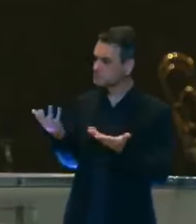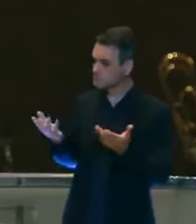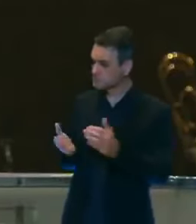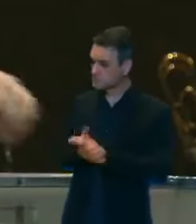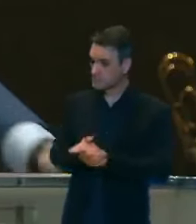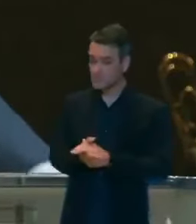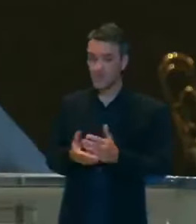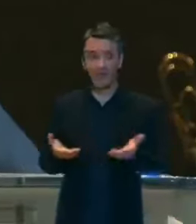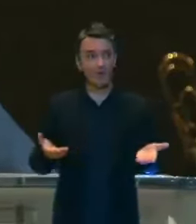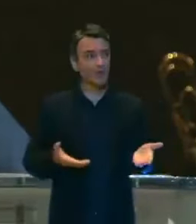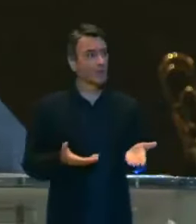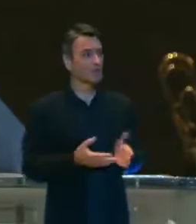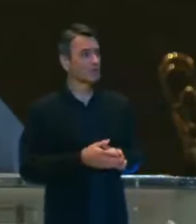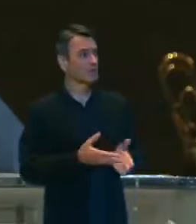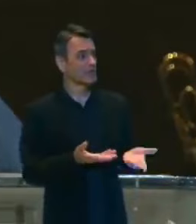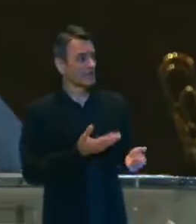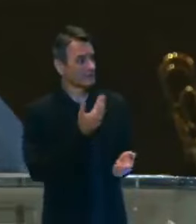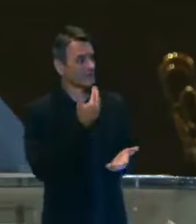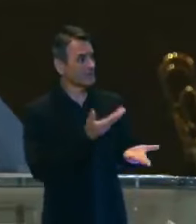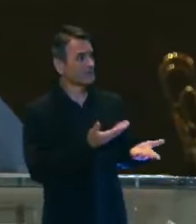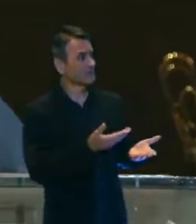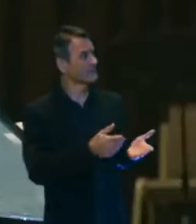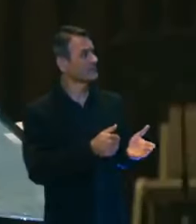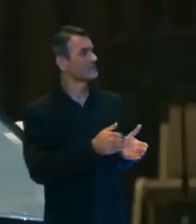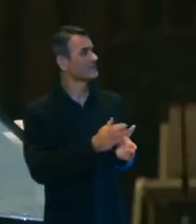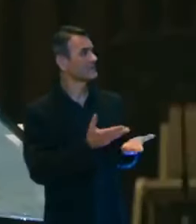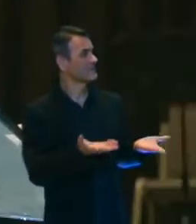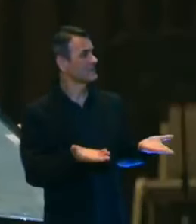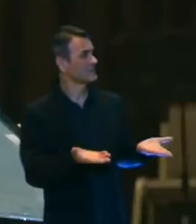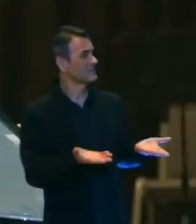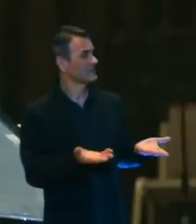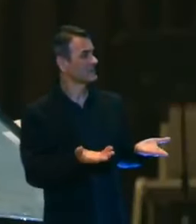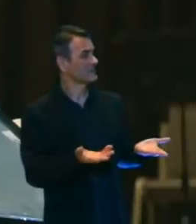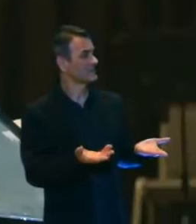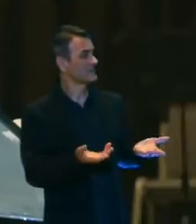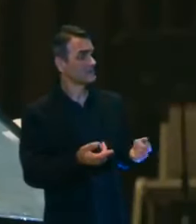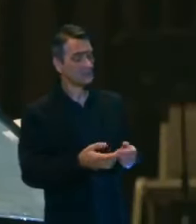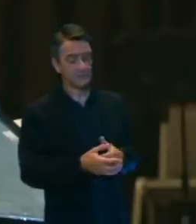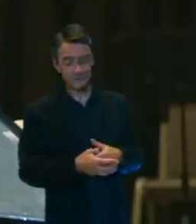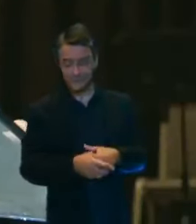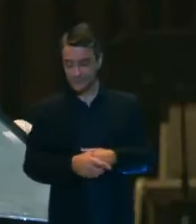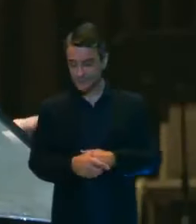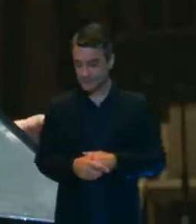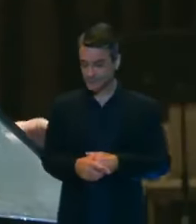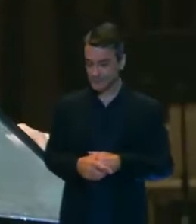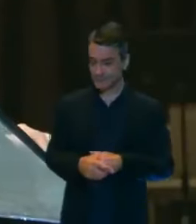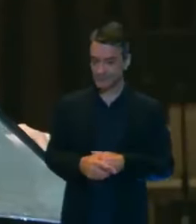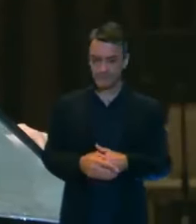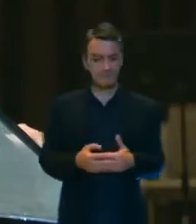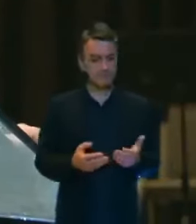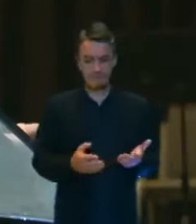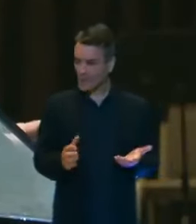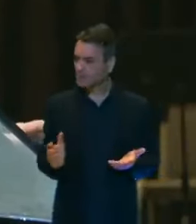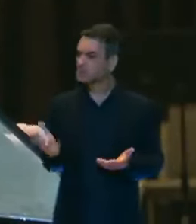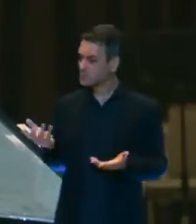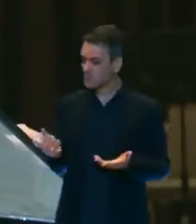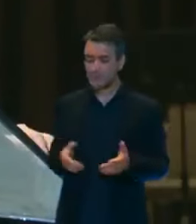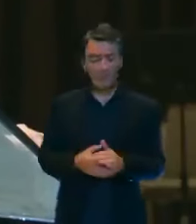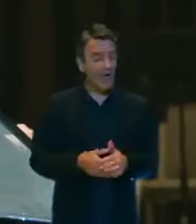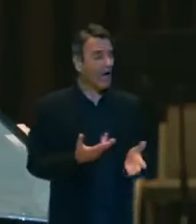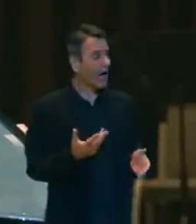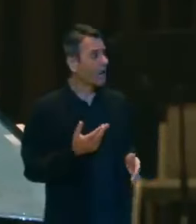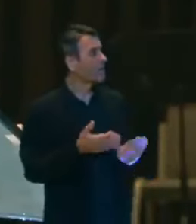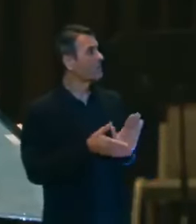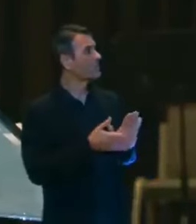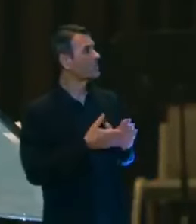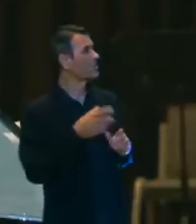Hoje eu ia pedir a conta. Falei, mas meu Deus, o que aconteceu? Eu recebi uma proposta